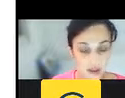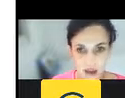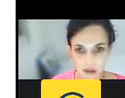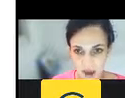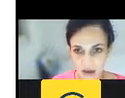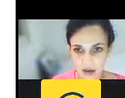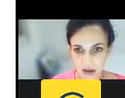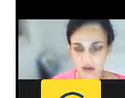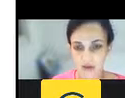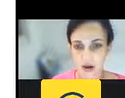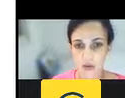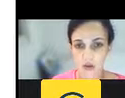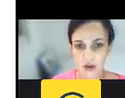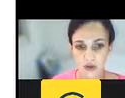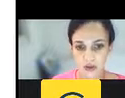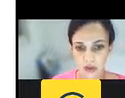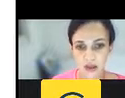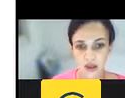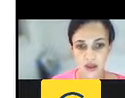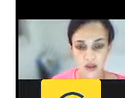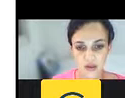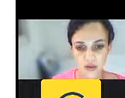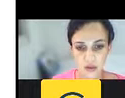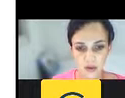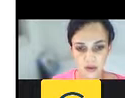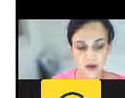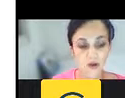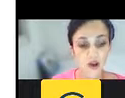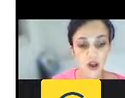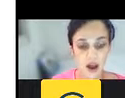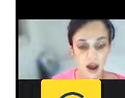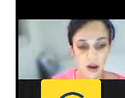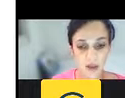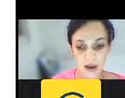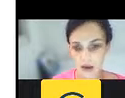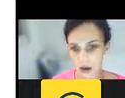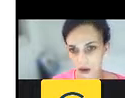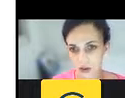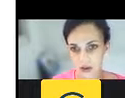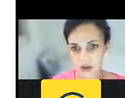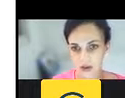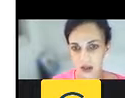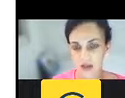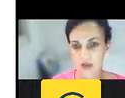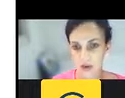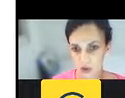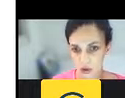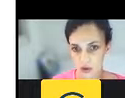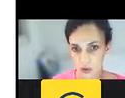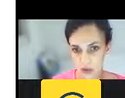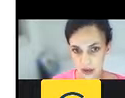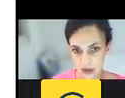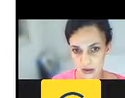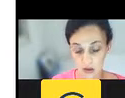que é Siavata, né, que vai falar um pouquinho também dessa formação, a Marise Ramos, né, que vai falar da pedagogia